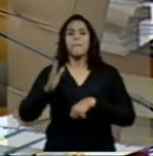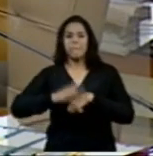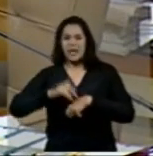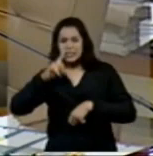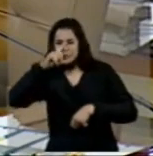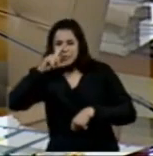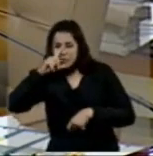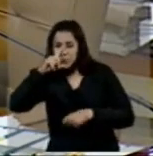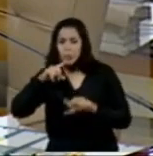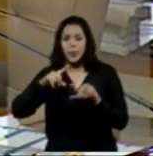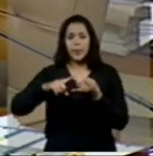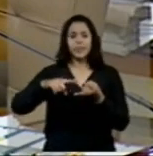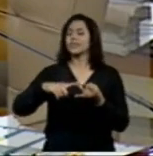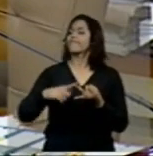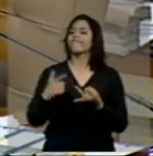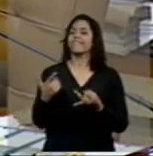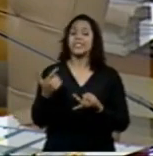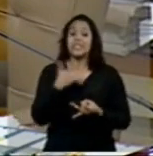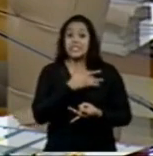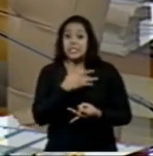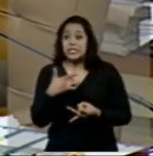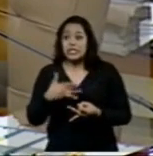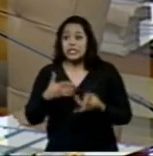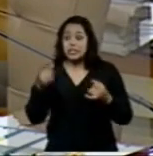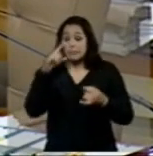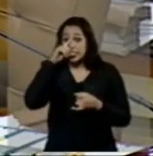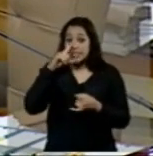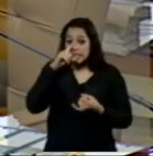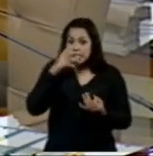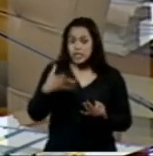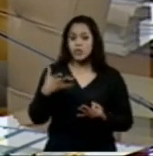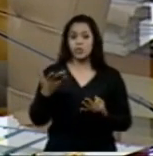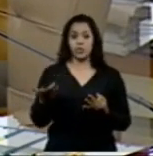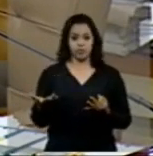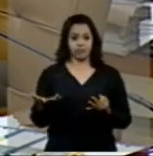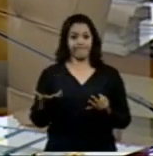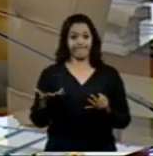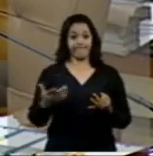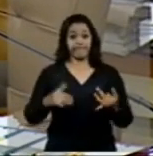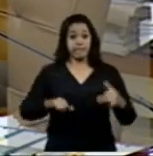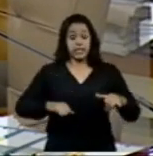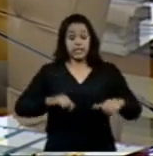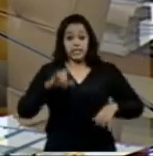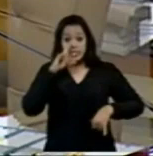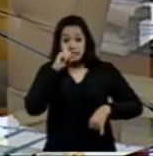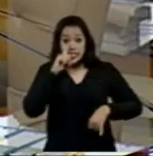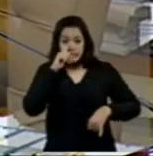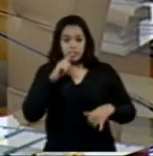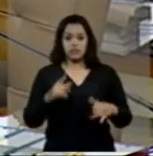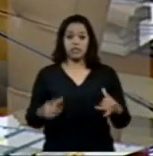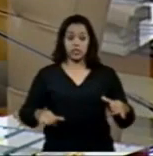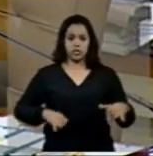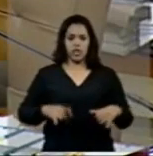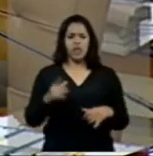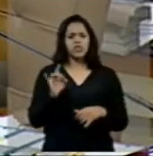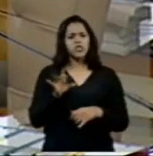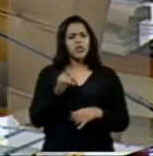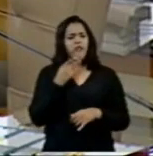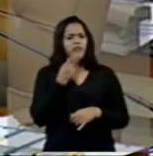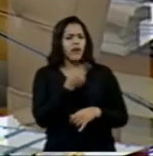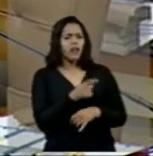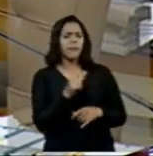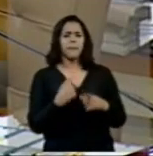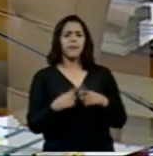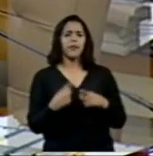perigosas, insalubres ou penosas. Eu só faço essas considerações fáticas, senhora presidente, porque estamos